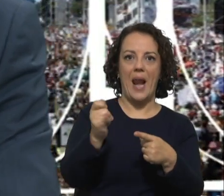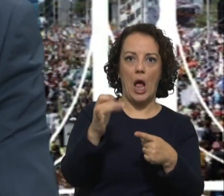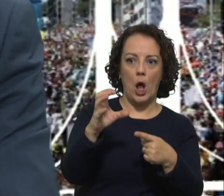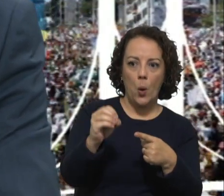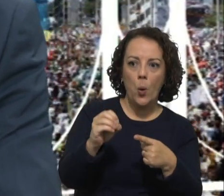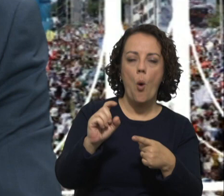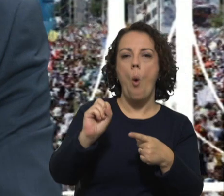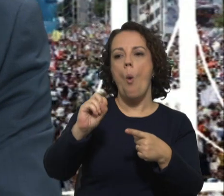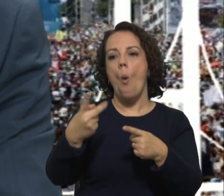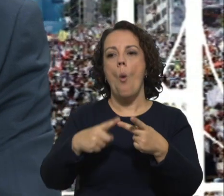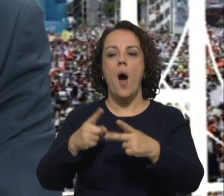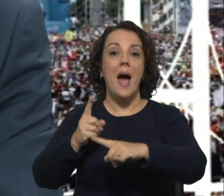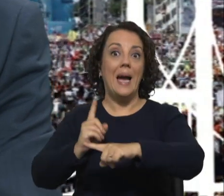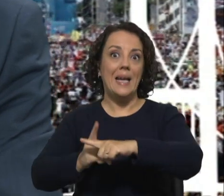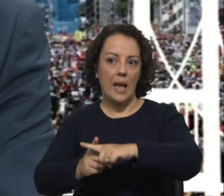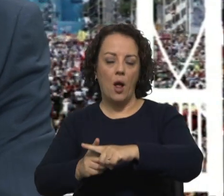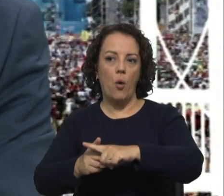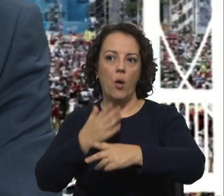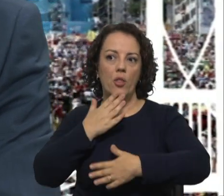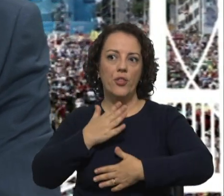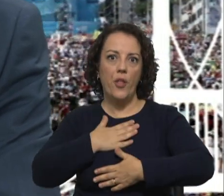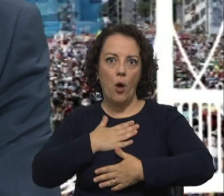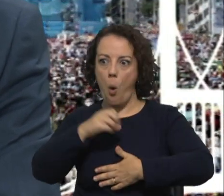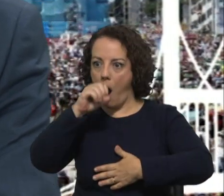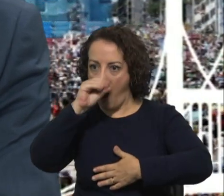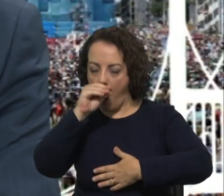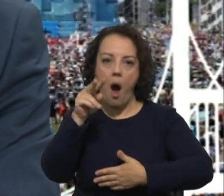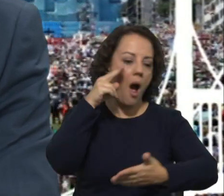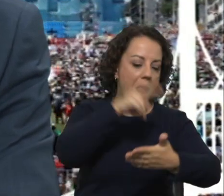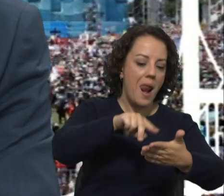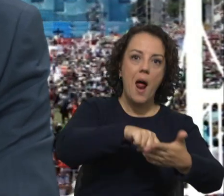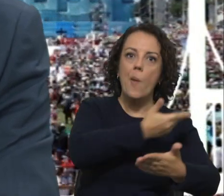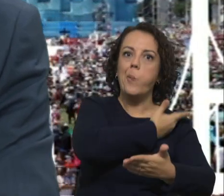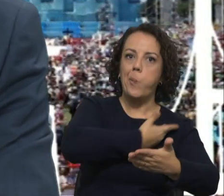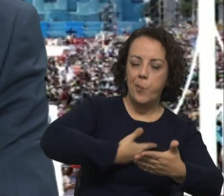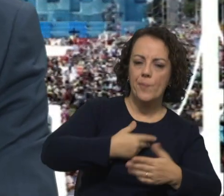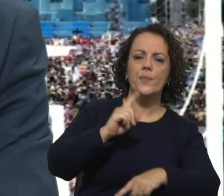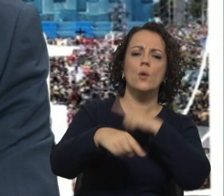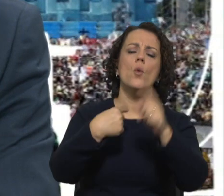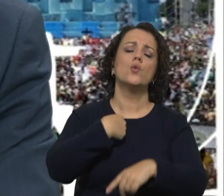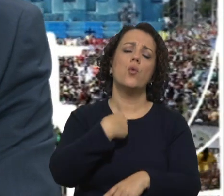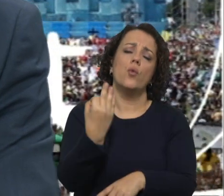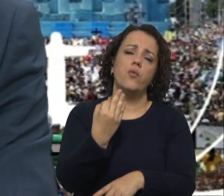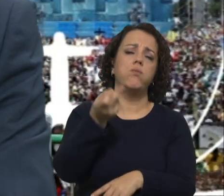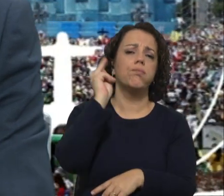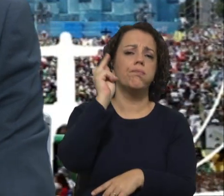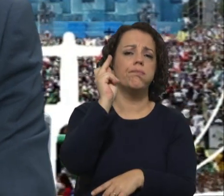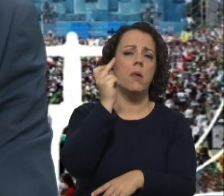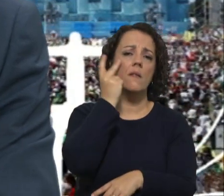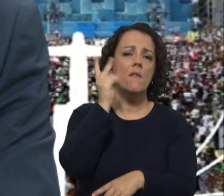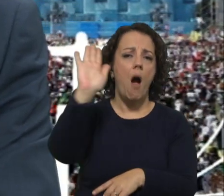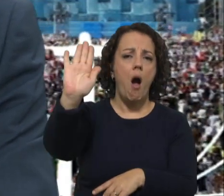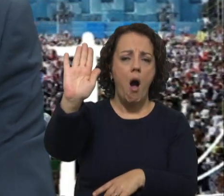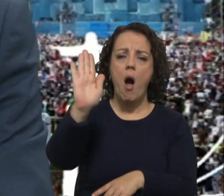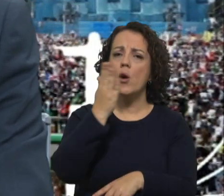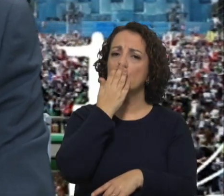ou em grego o Novo Testamento. Depois também esta experiência de ter vivido em Jerusalém durante vários anos e poder estudar a